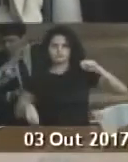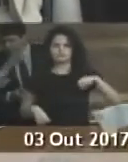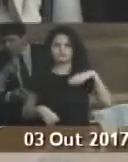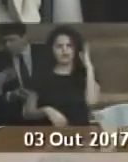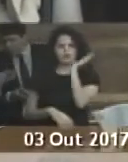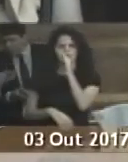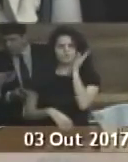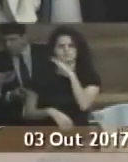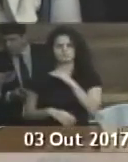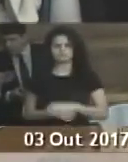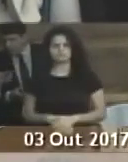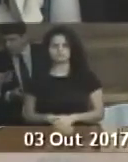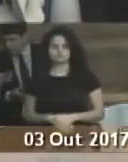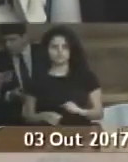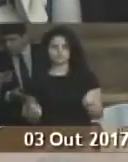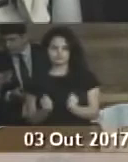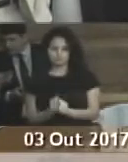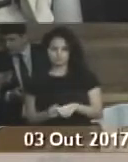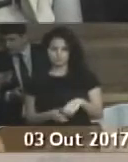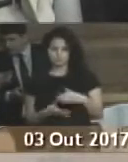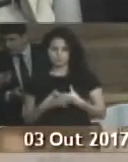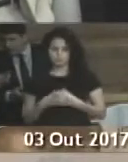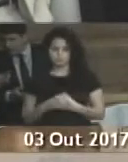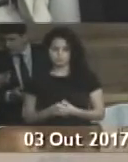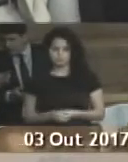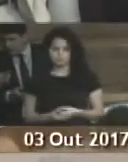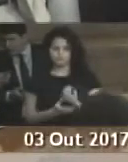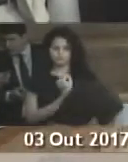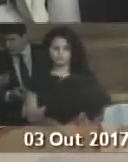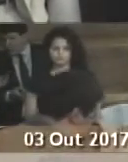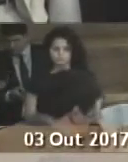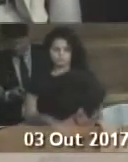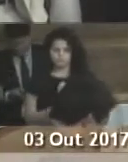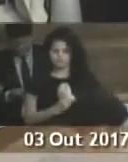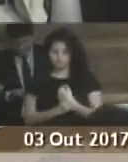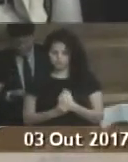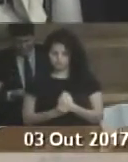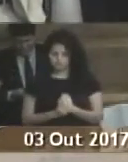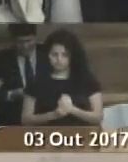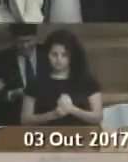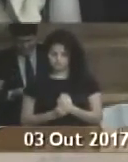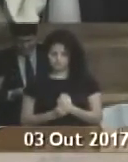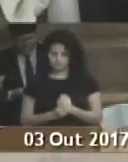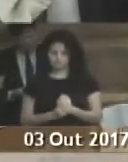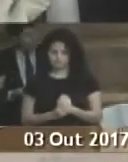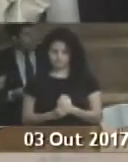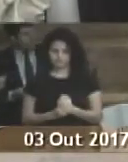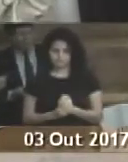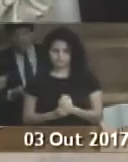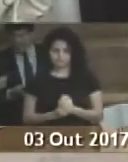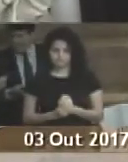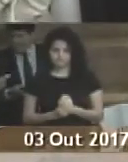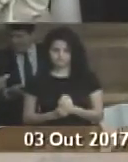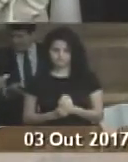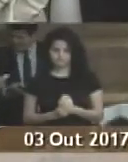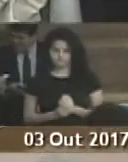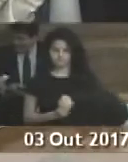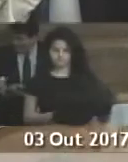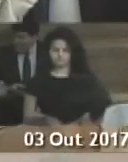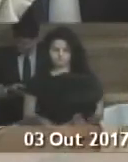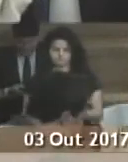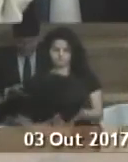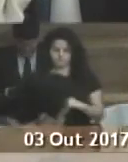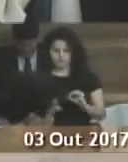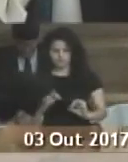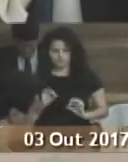Sebastião, que fez muitos elogios à atleta e planejou seu possível estágio junto com a seleção feminina em